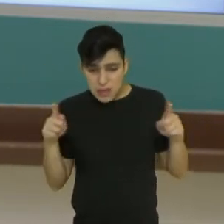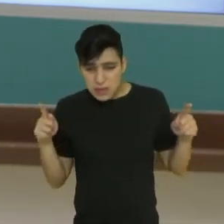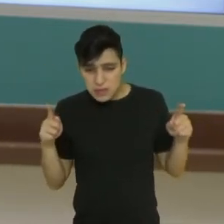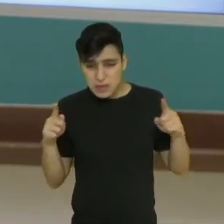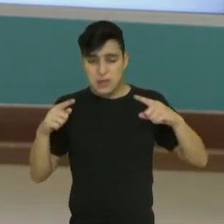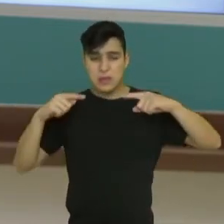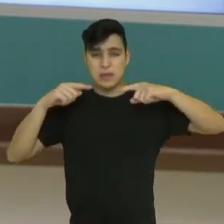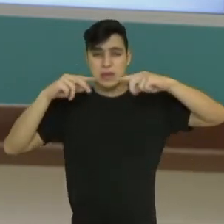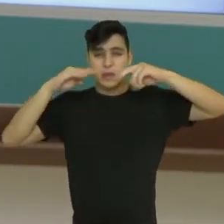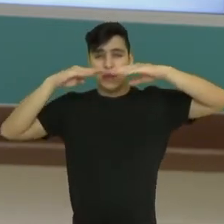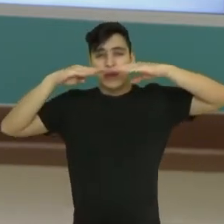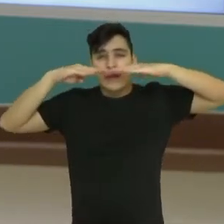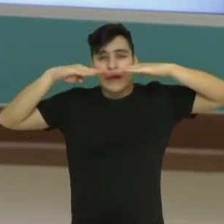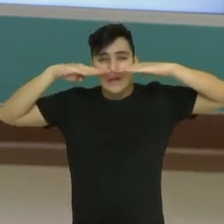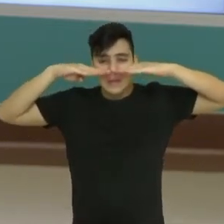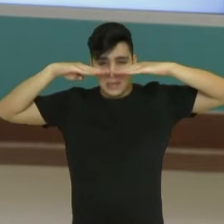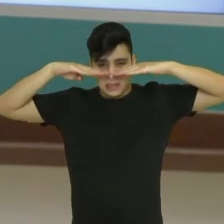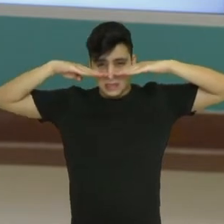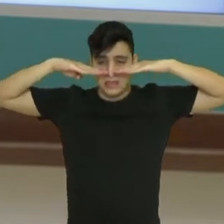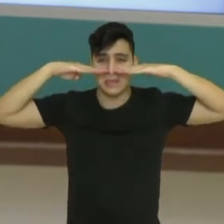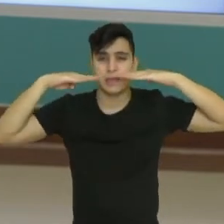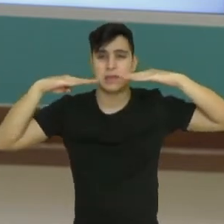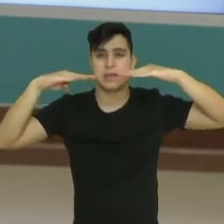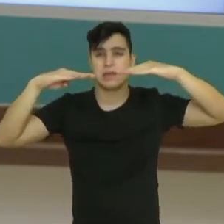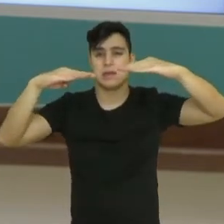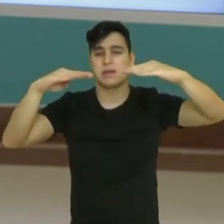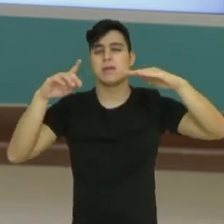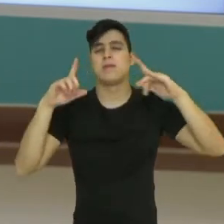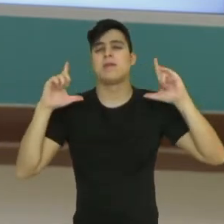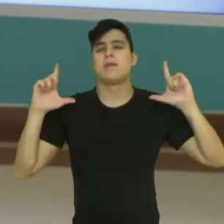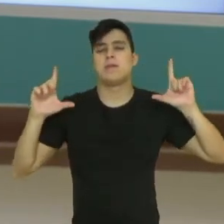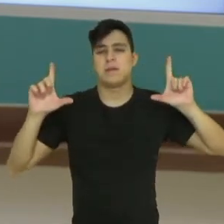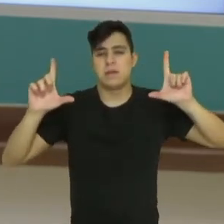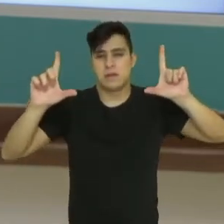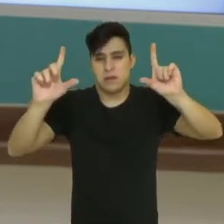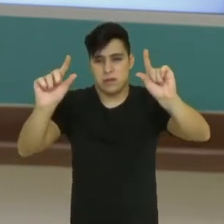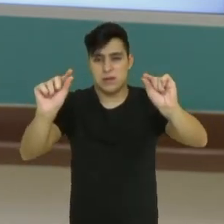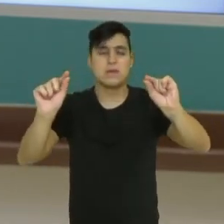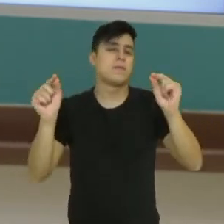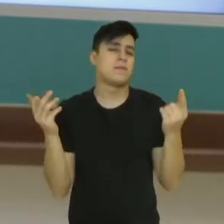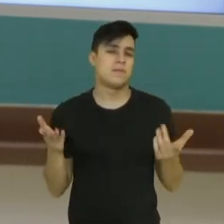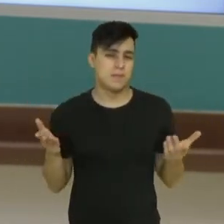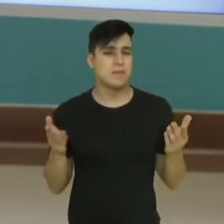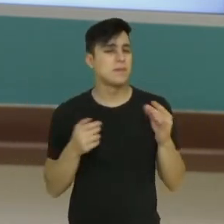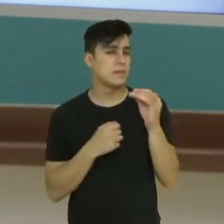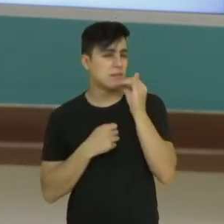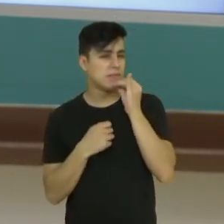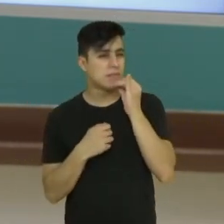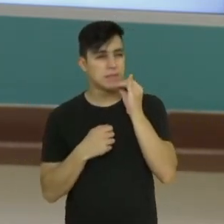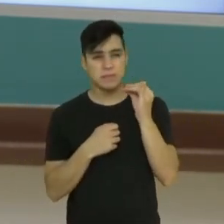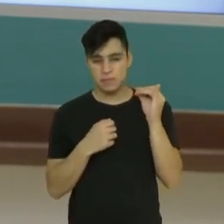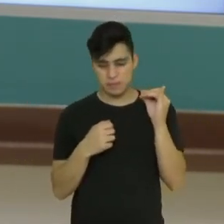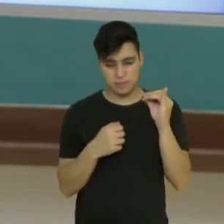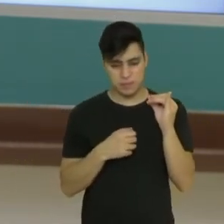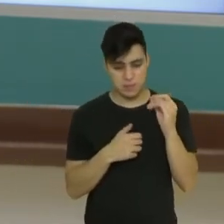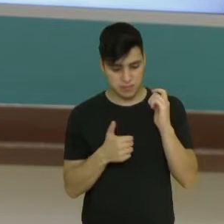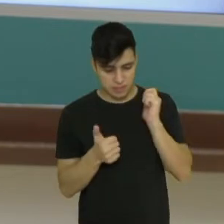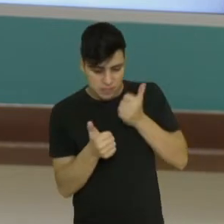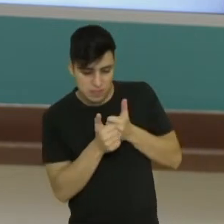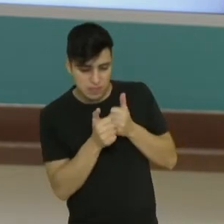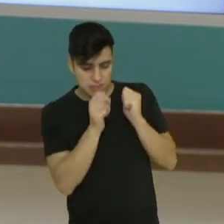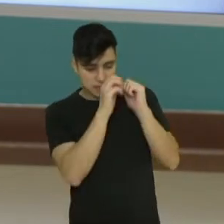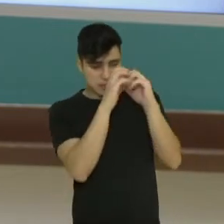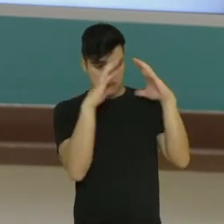a altura do seu olhar, todos os objetos eles vão estar baseados nessa altura do seu olhar. Ou seja, um objeto que perto de você é